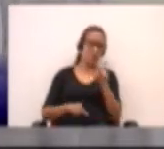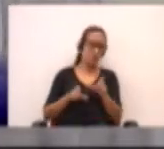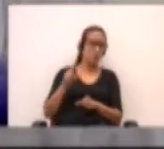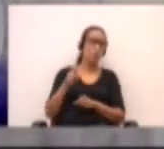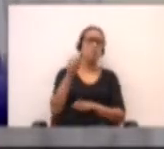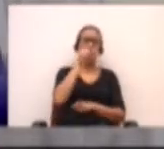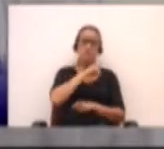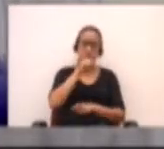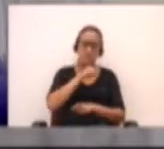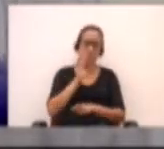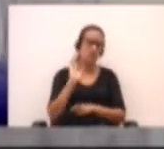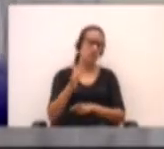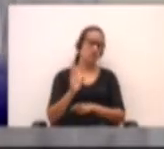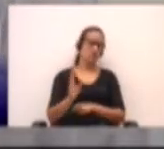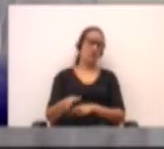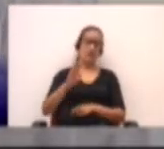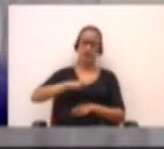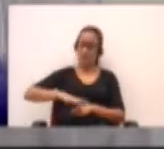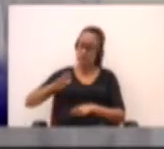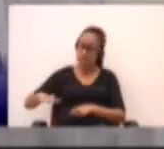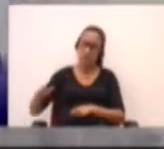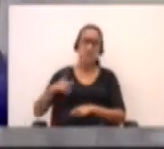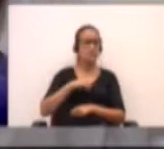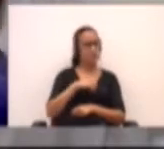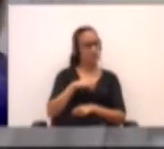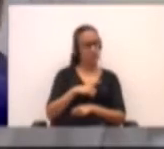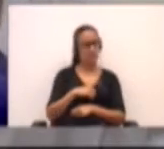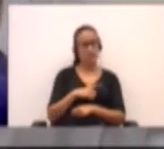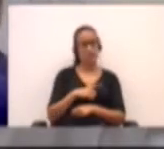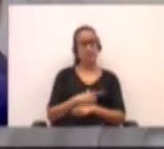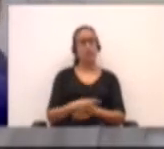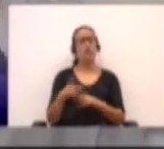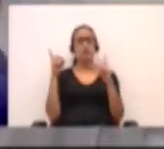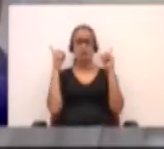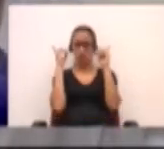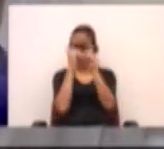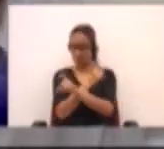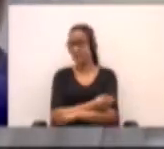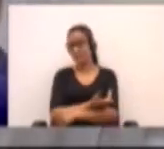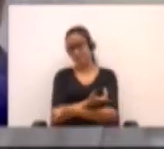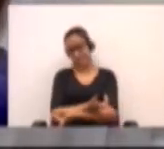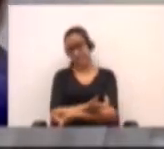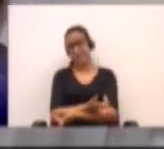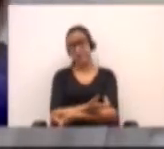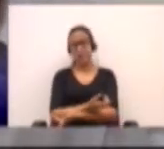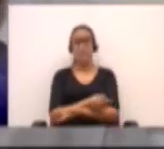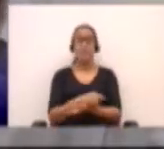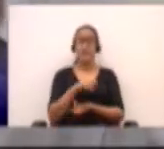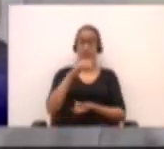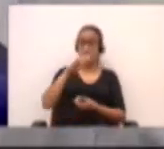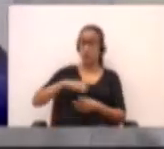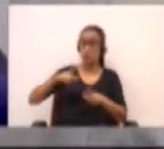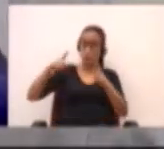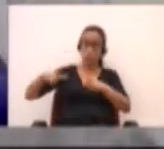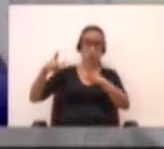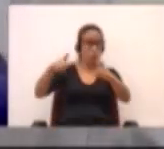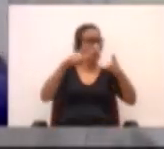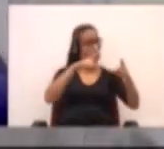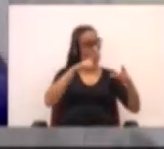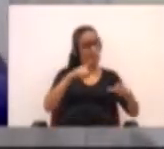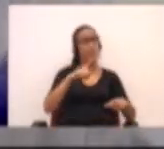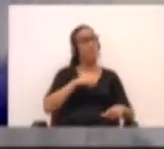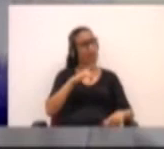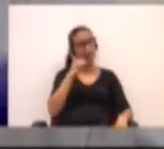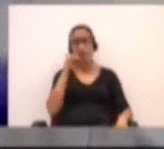é possível aqui encostado na nossa cidade, encostado no Horto Florestal, onde já tem tantos outros equipamentos,